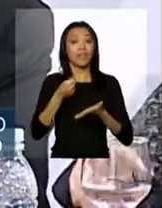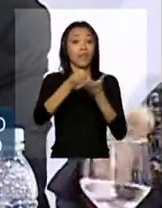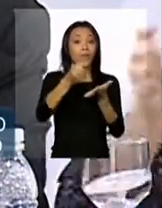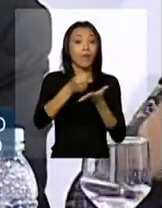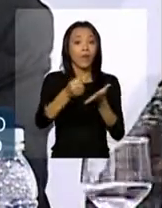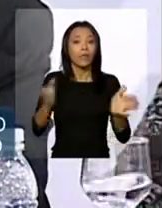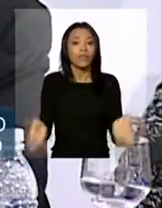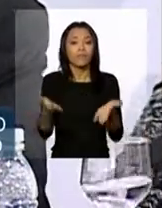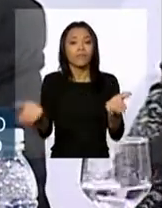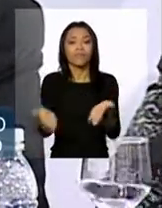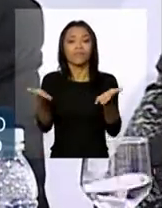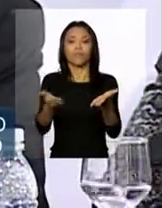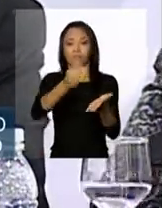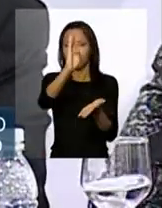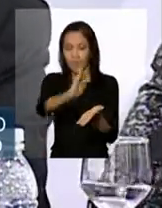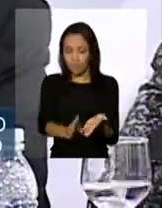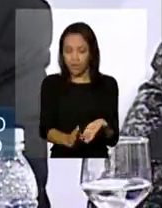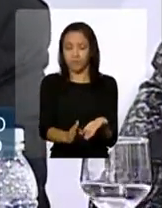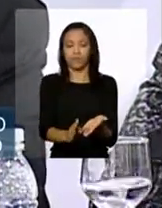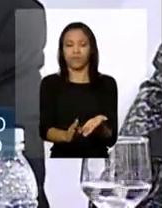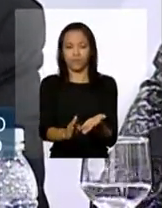contribuições para o Brasil